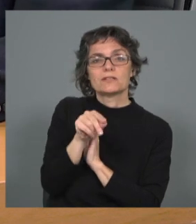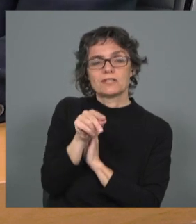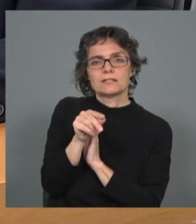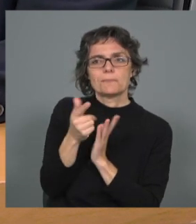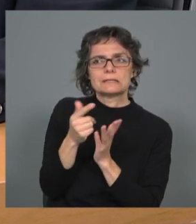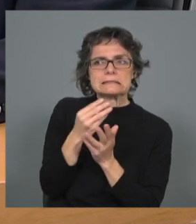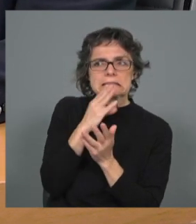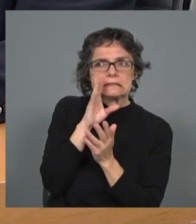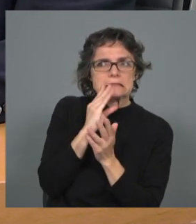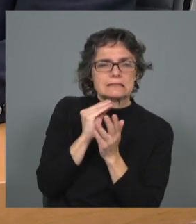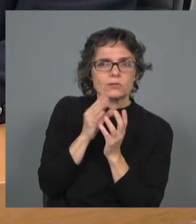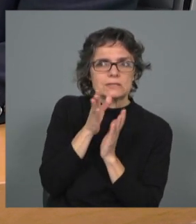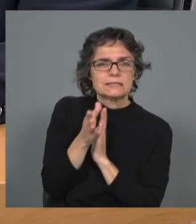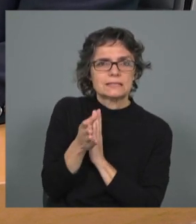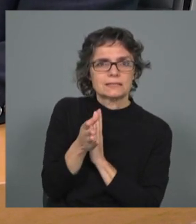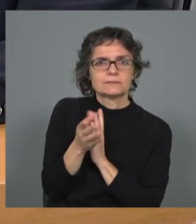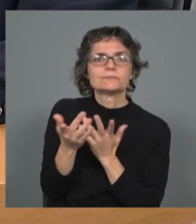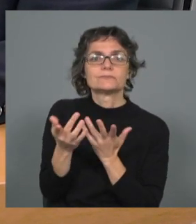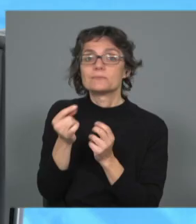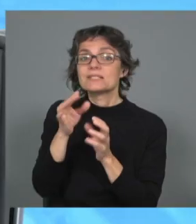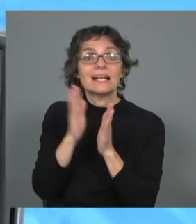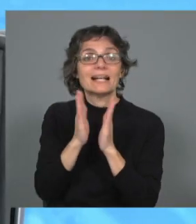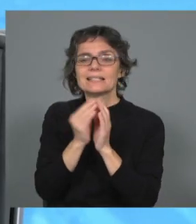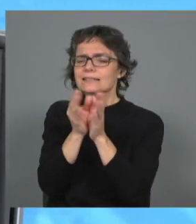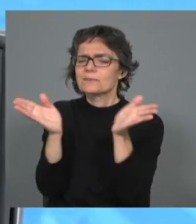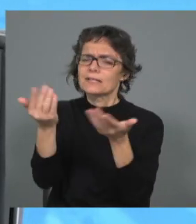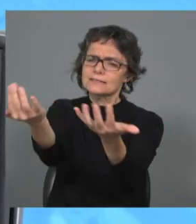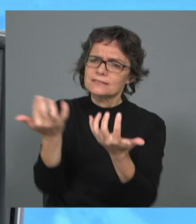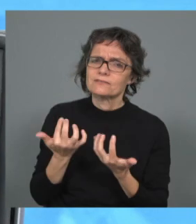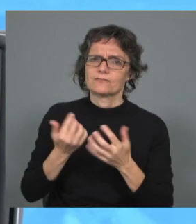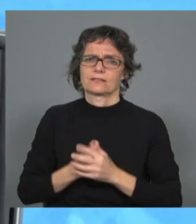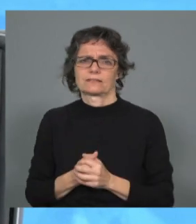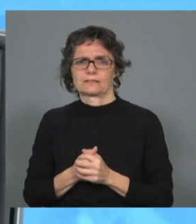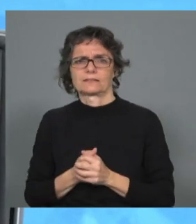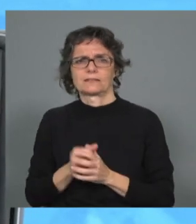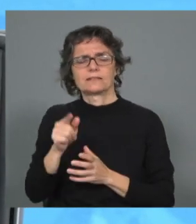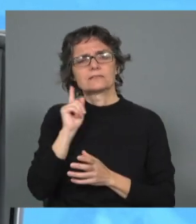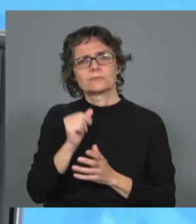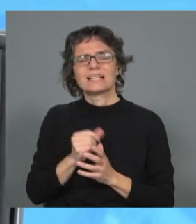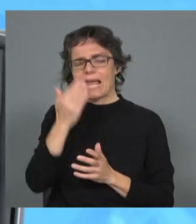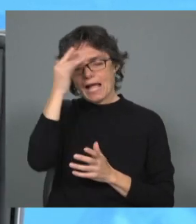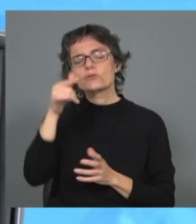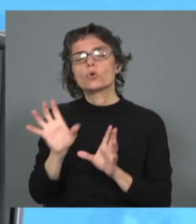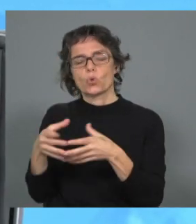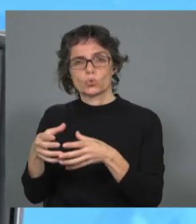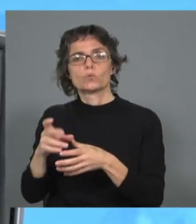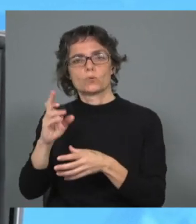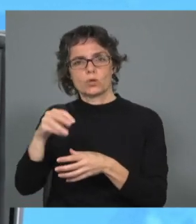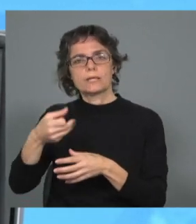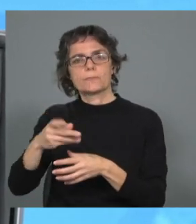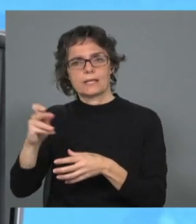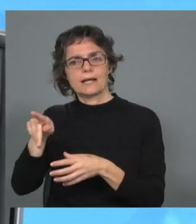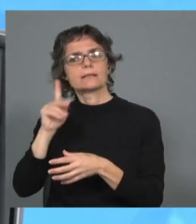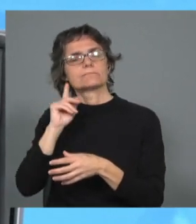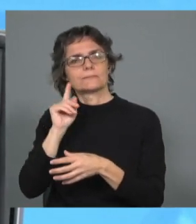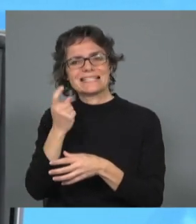conversem, abram-se, porque a Igreja acolhe. Mas também, se calhar, é a altura do Reparar fazer a sua evolução. Uma vez que estas pessoas já se sentem mais acolhidas, há